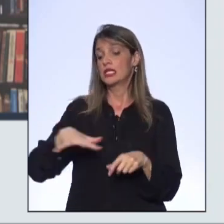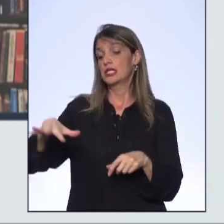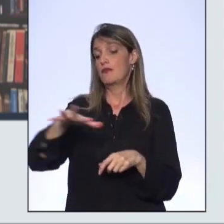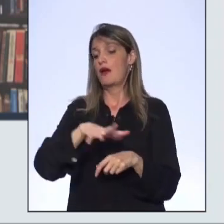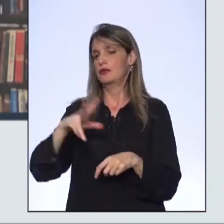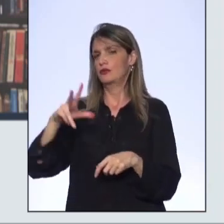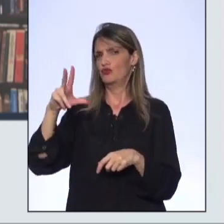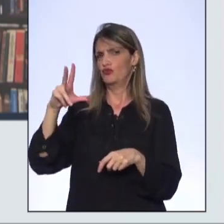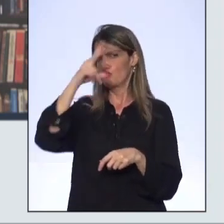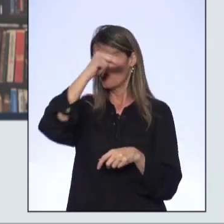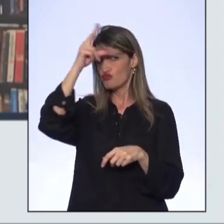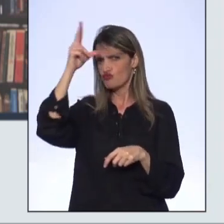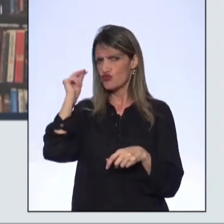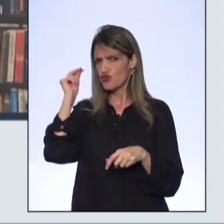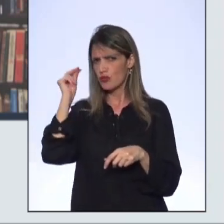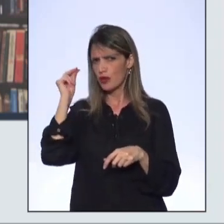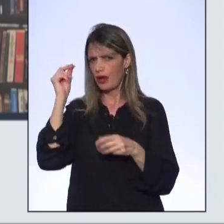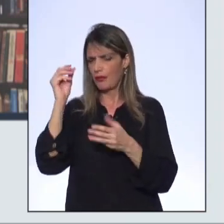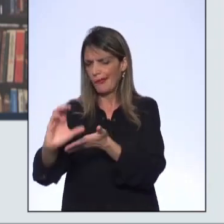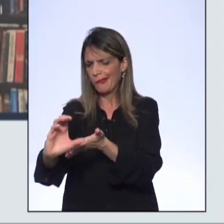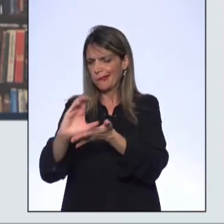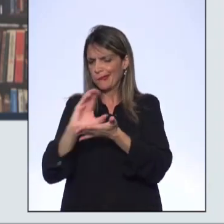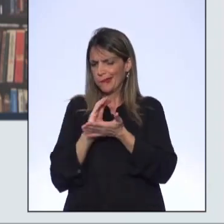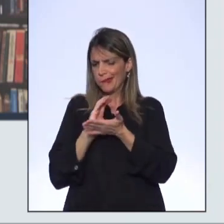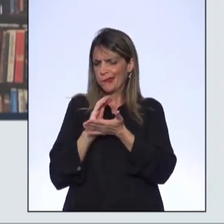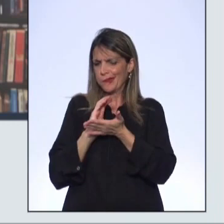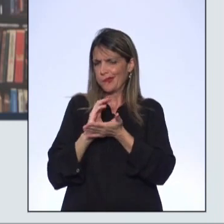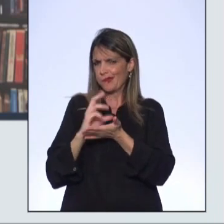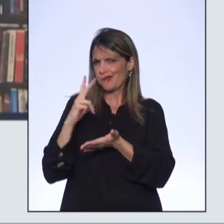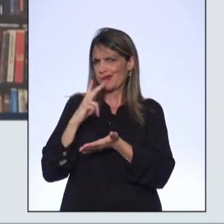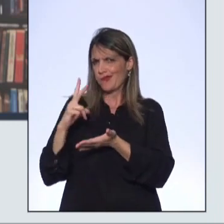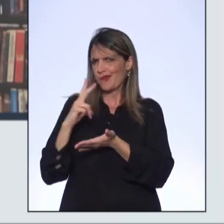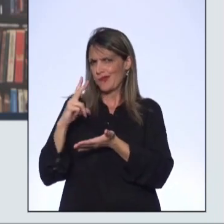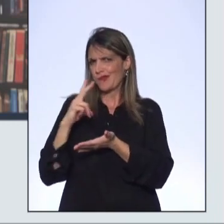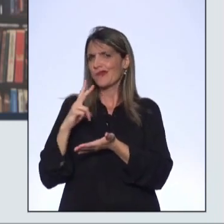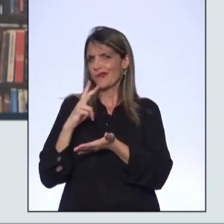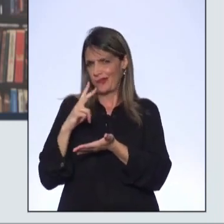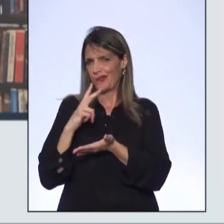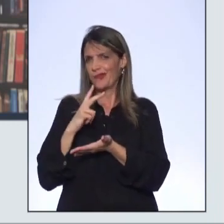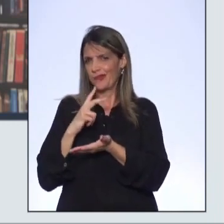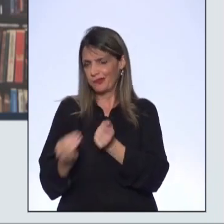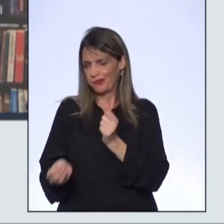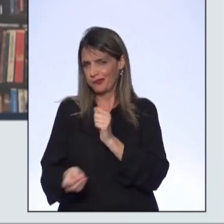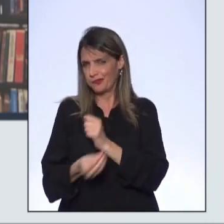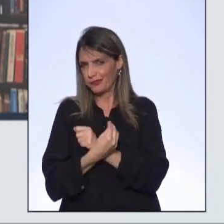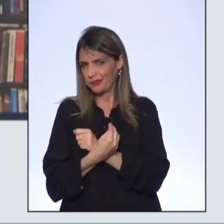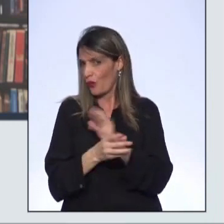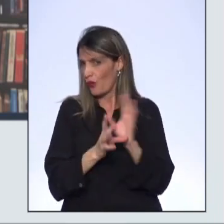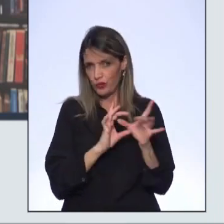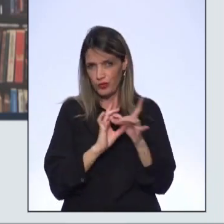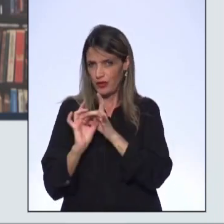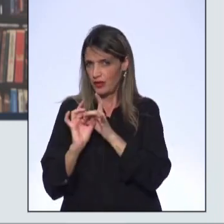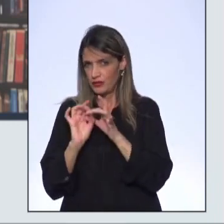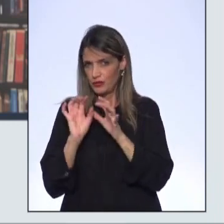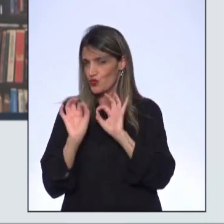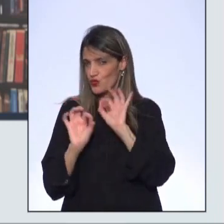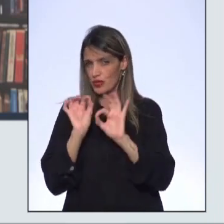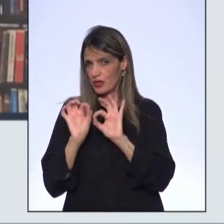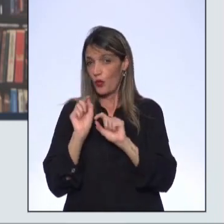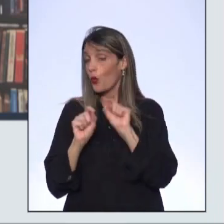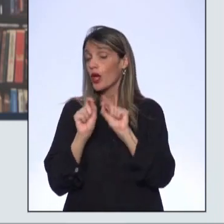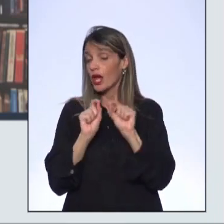para obter benefícios privados, benefícios particulares. O seu contexto é a Idade